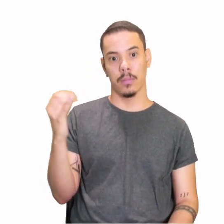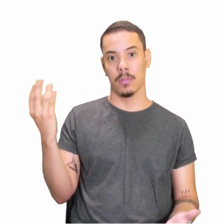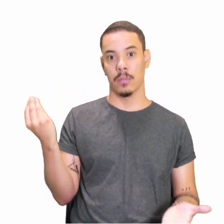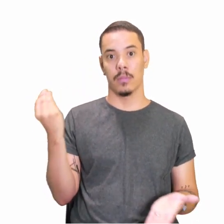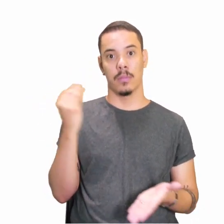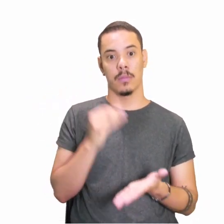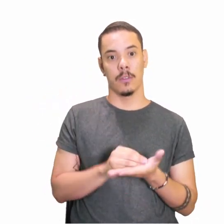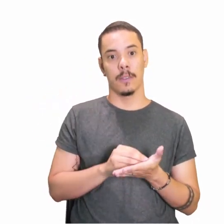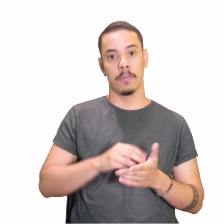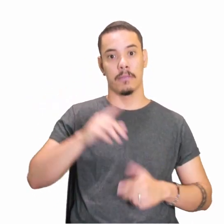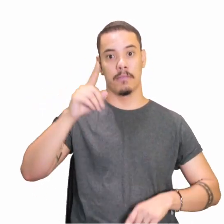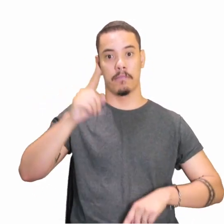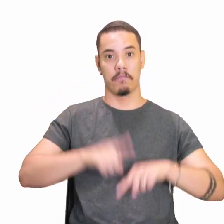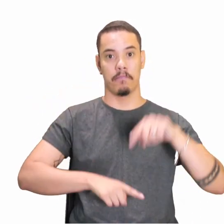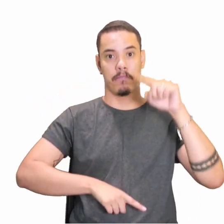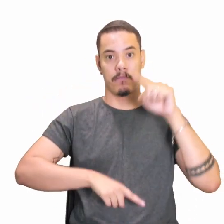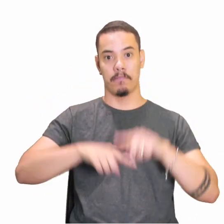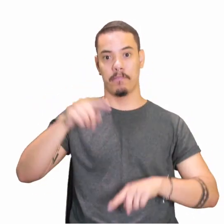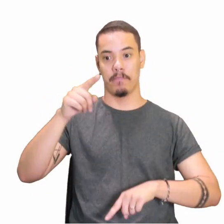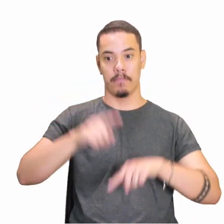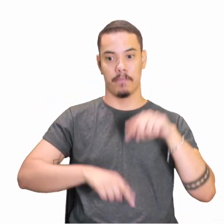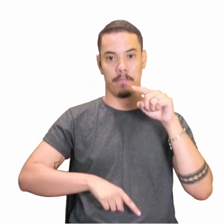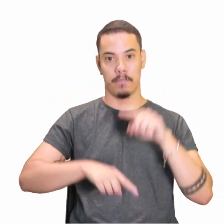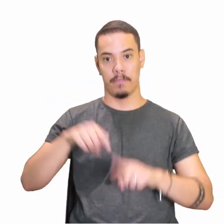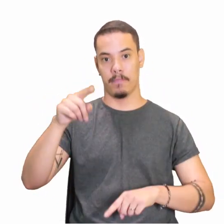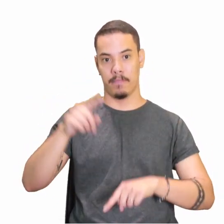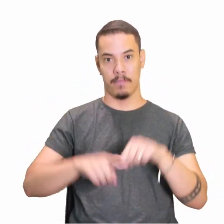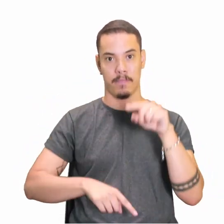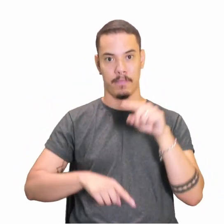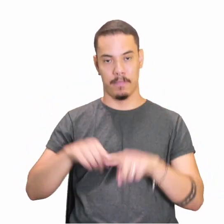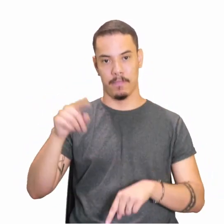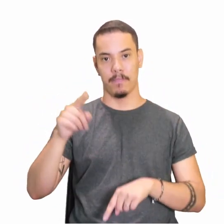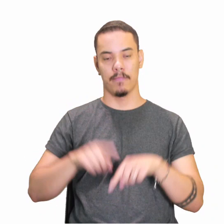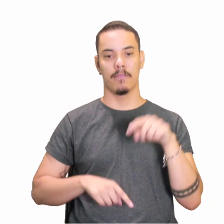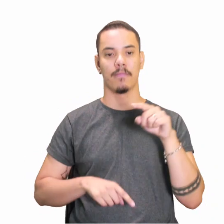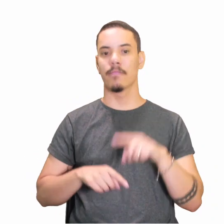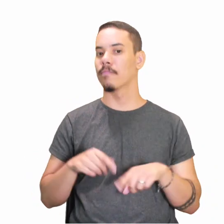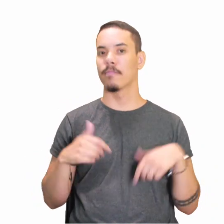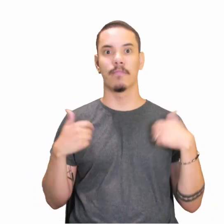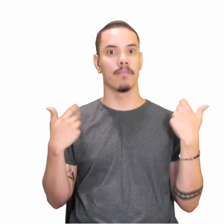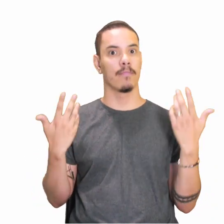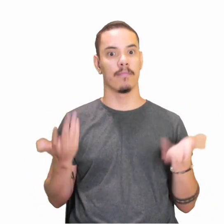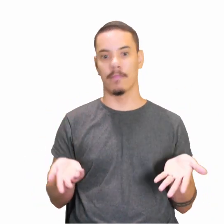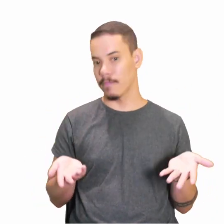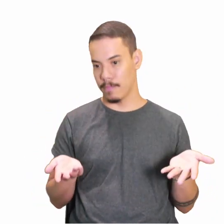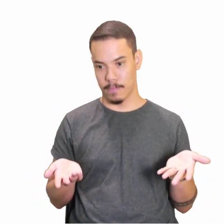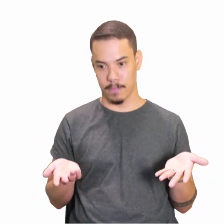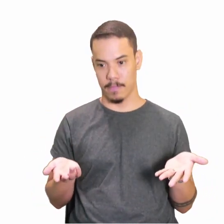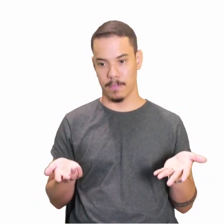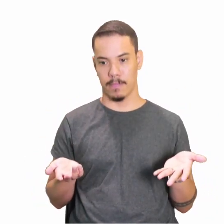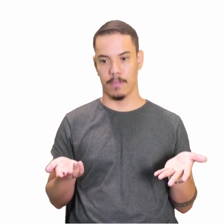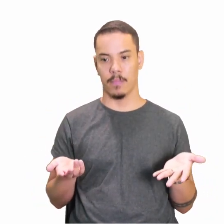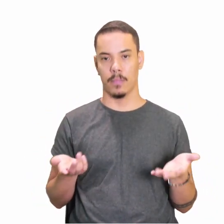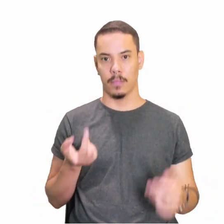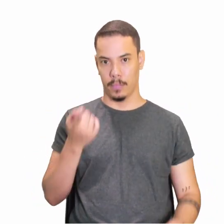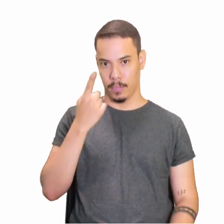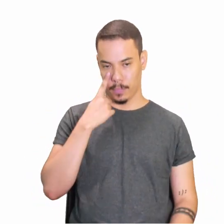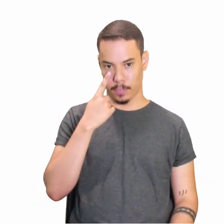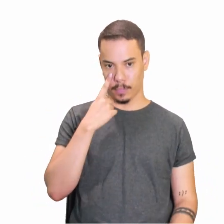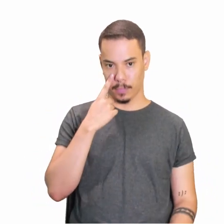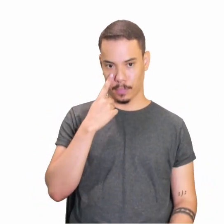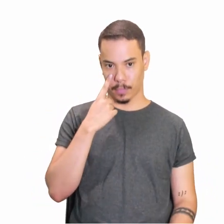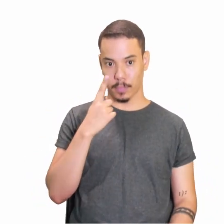construído com os elementos da narrativa. E quais são esses elementos? Vamos